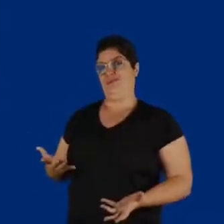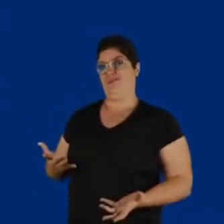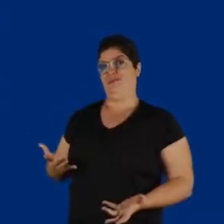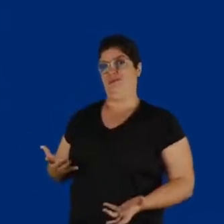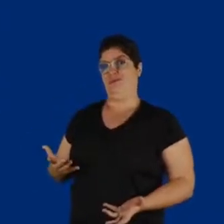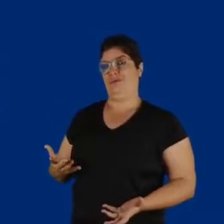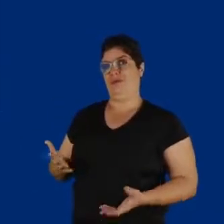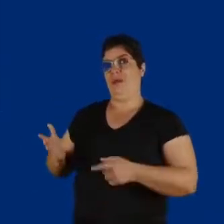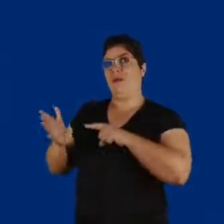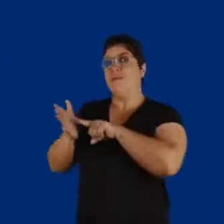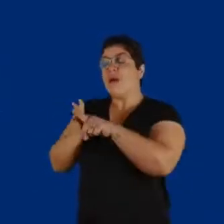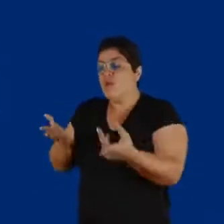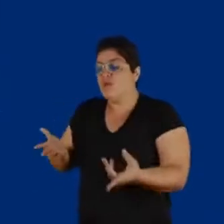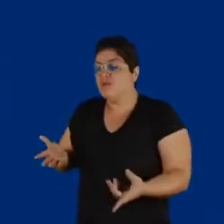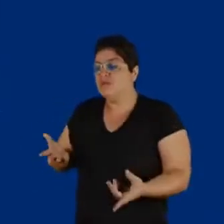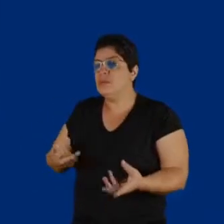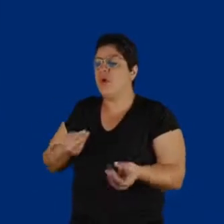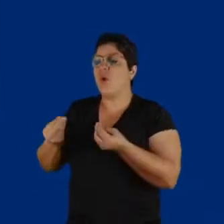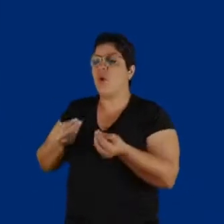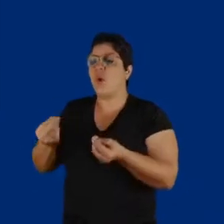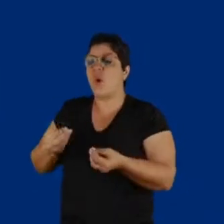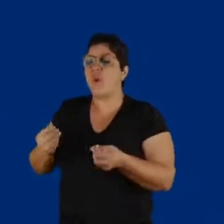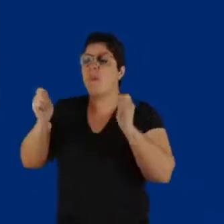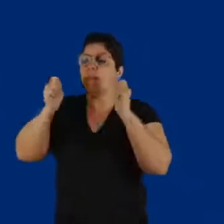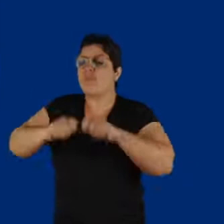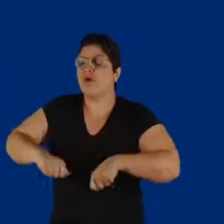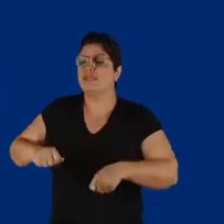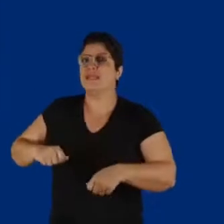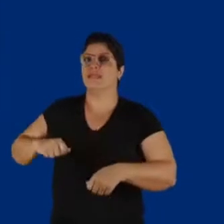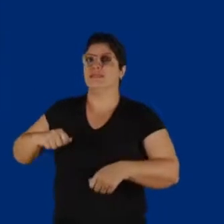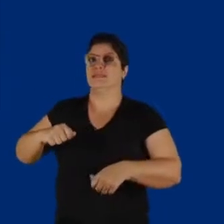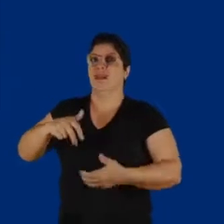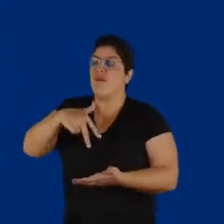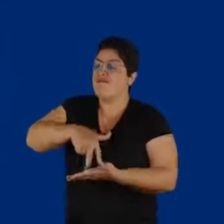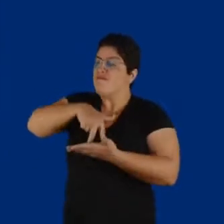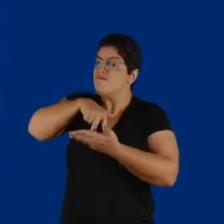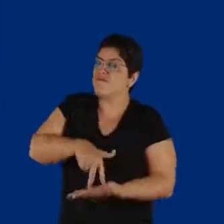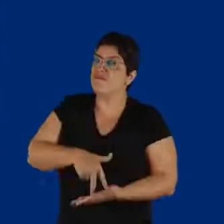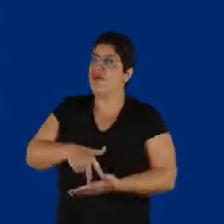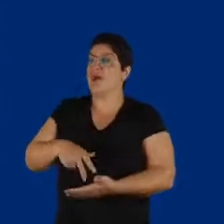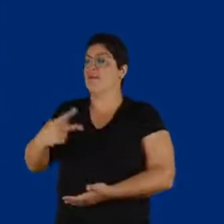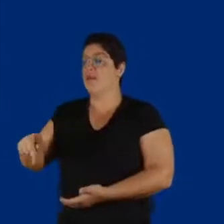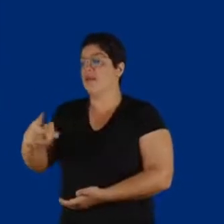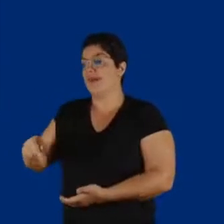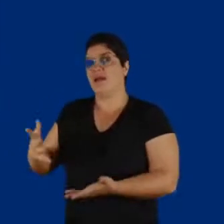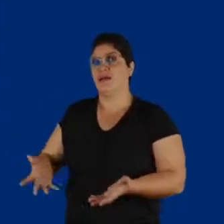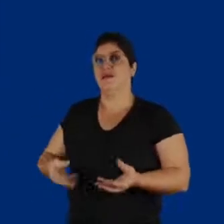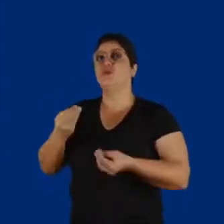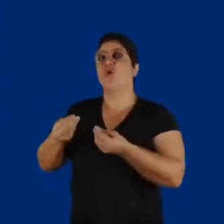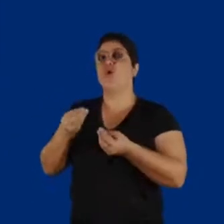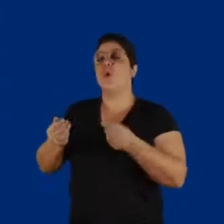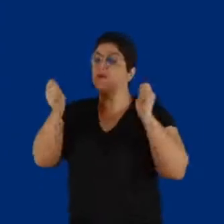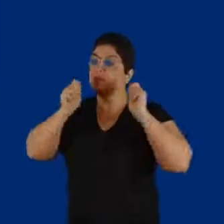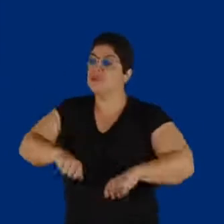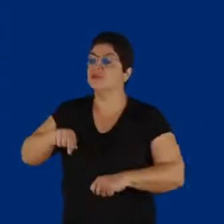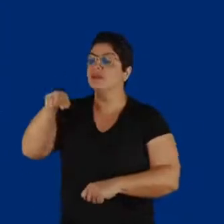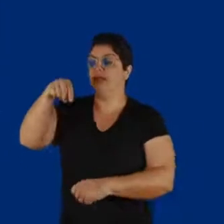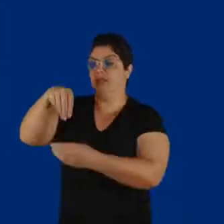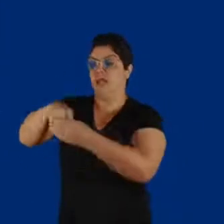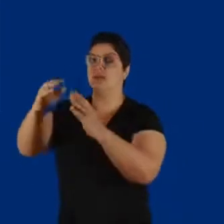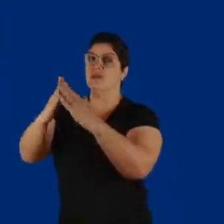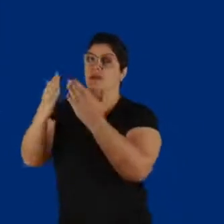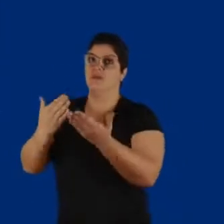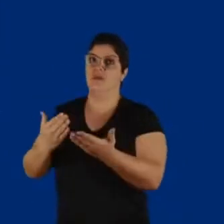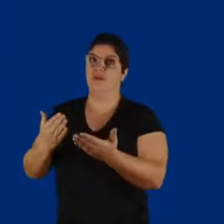você traz o potencial, a resiliência, e como você faz essa possibilidade acontecer na escola, e você não esconde